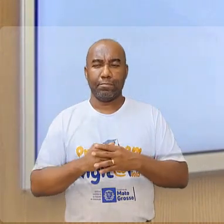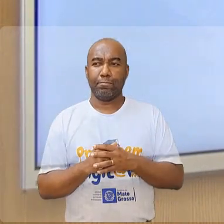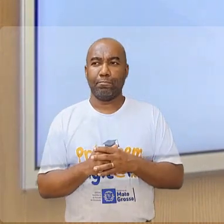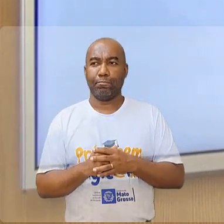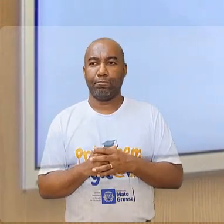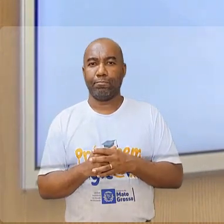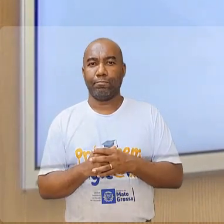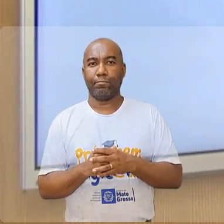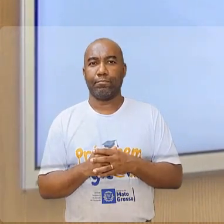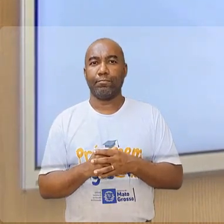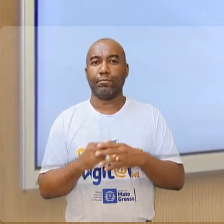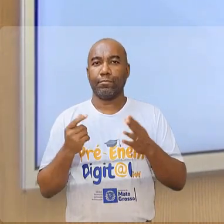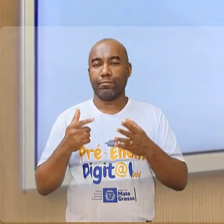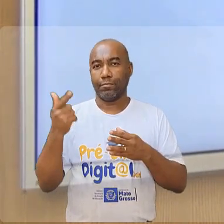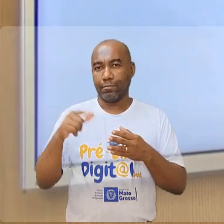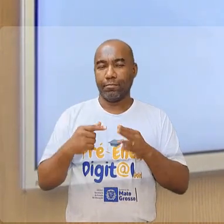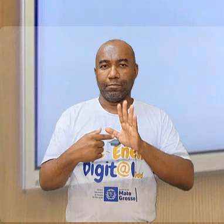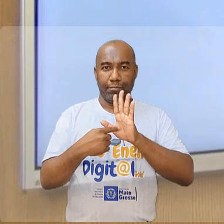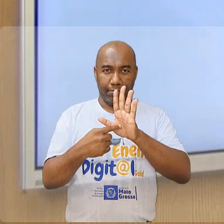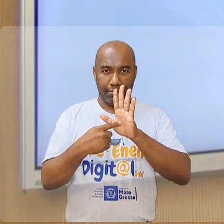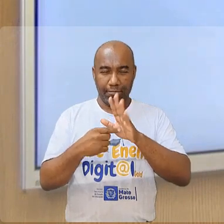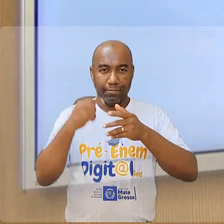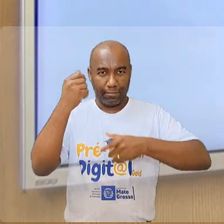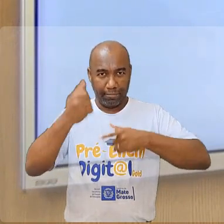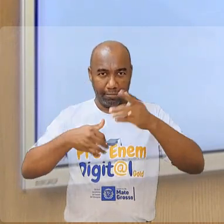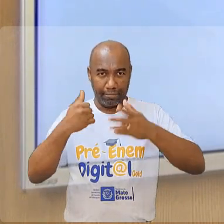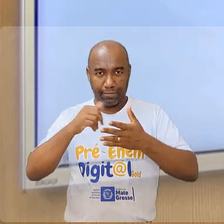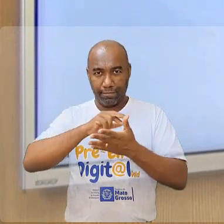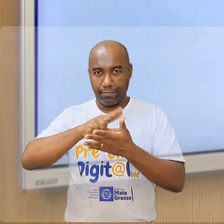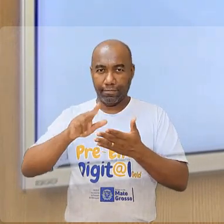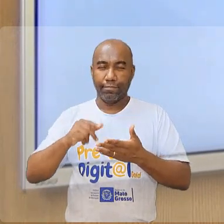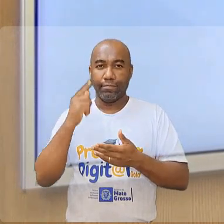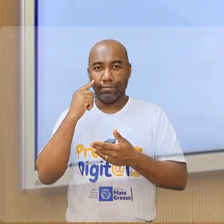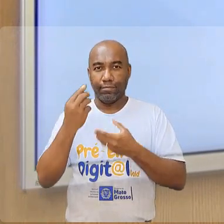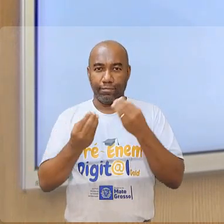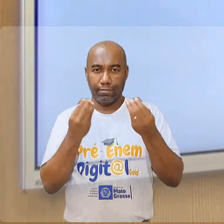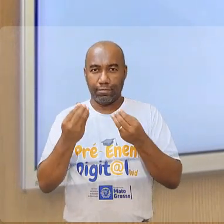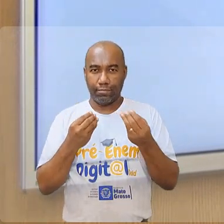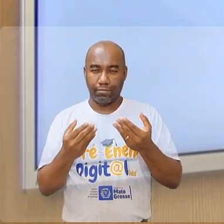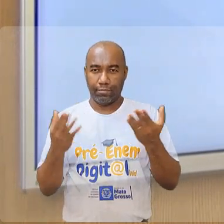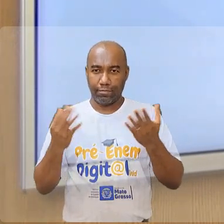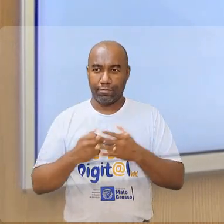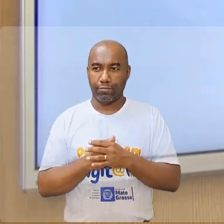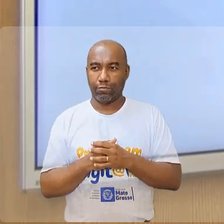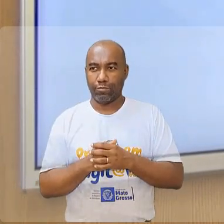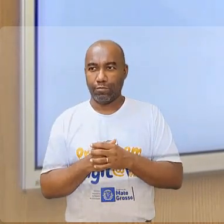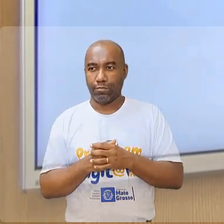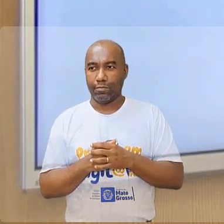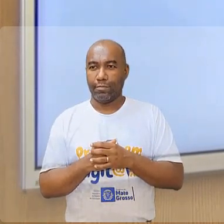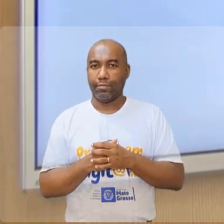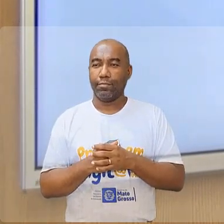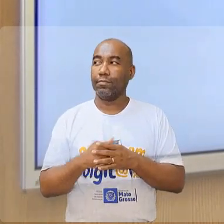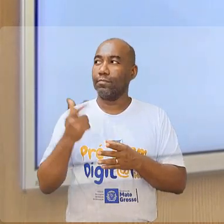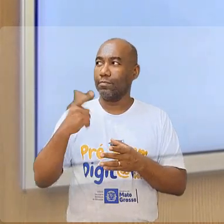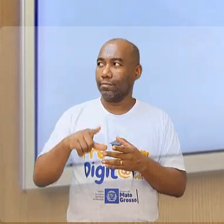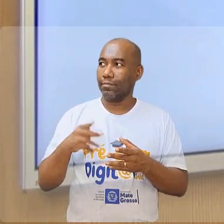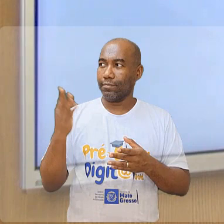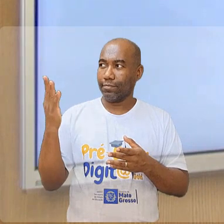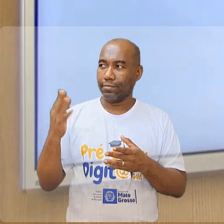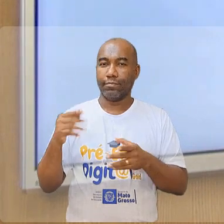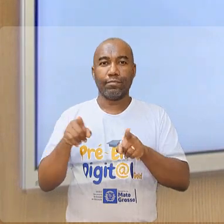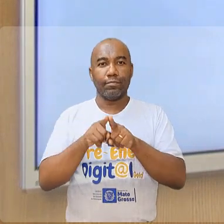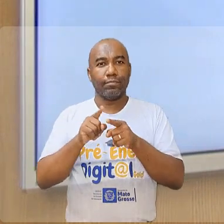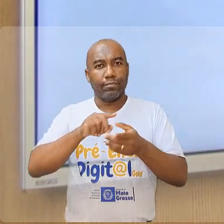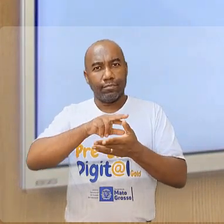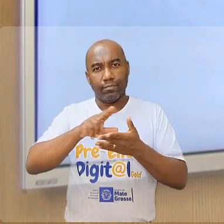vamos lá ó vou colocar e mais um cantinho ali para você que vou vir aqui ó a primeira relação que é do Triângulo grande